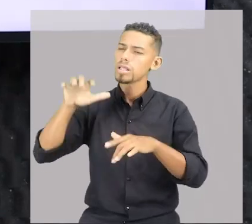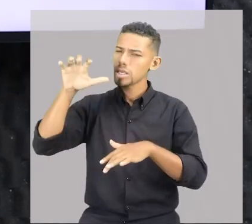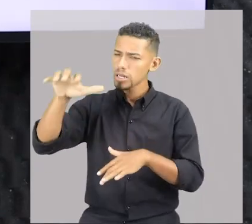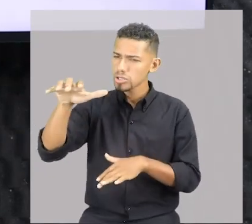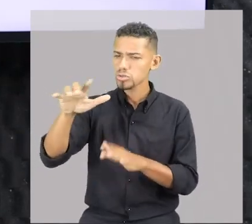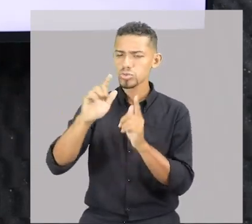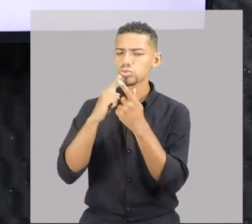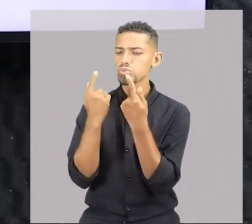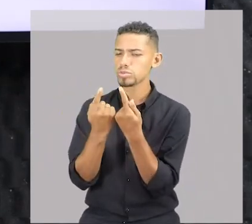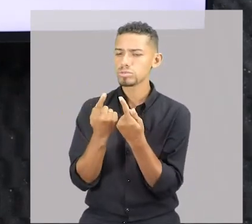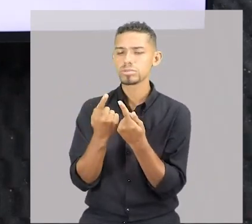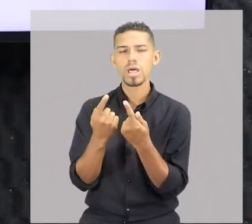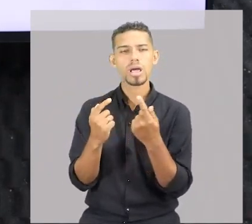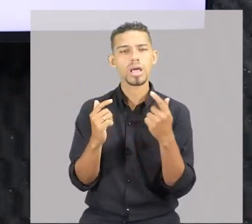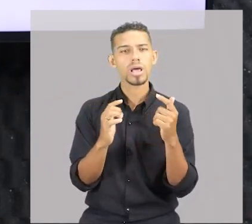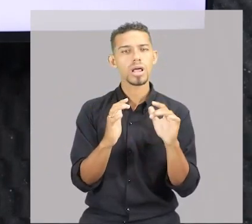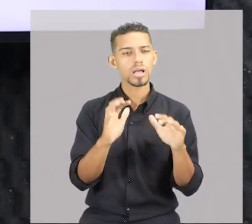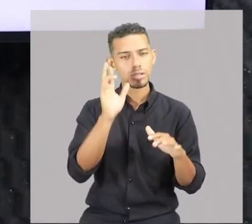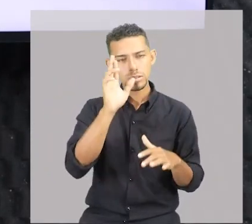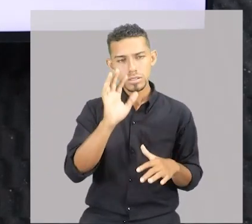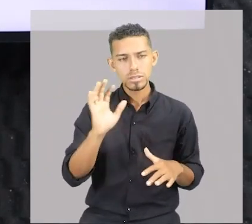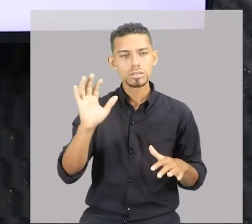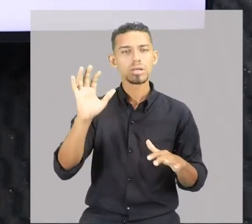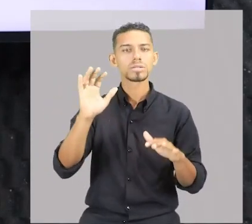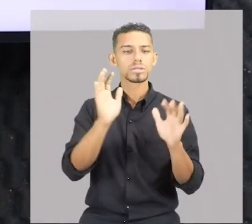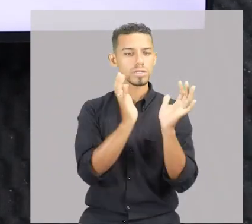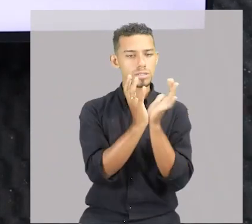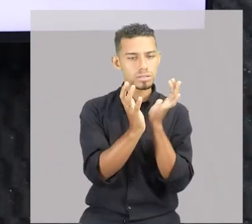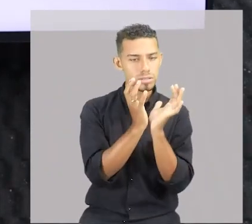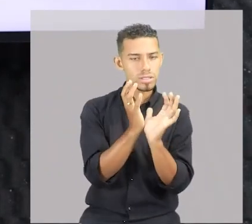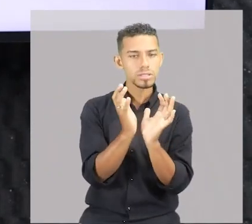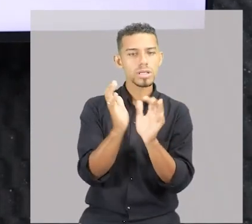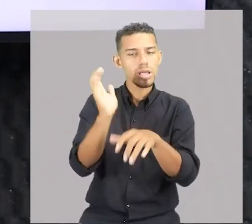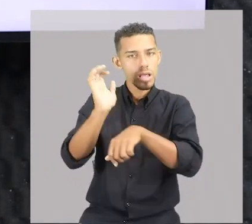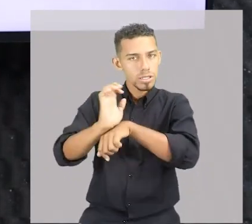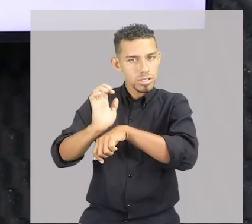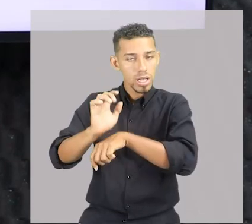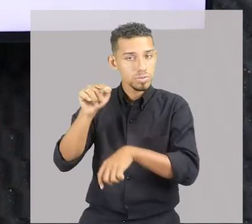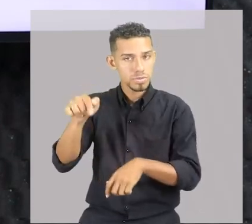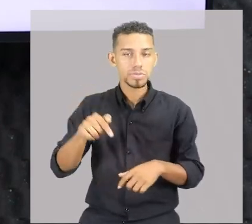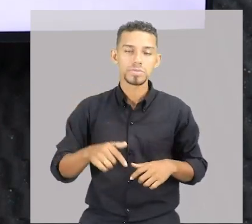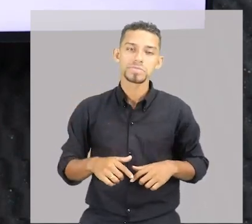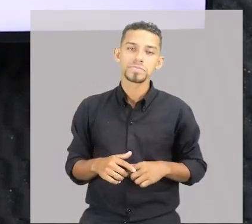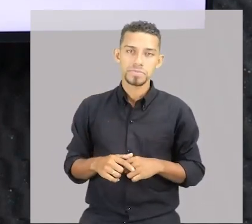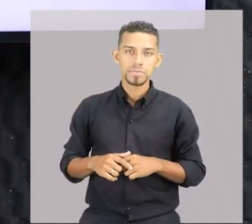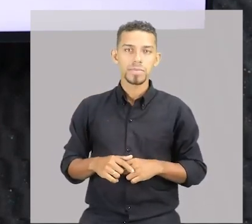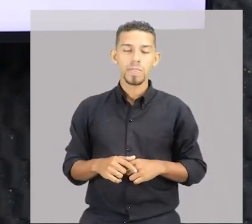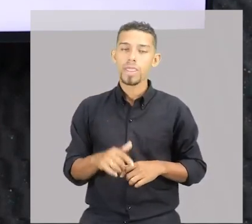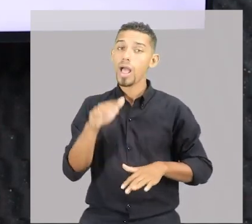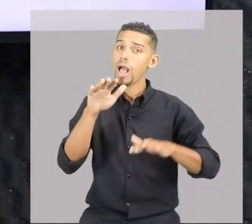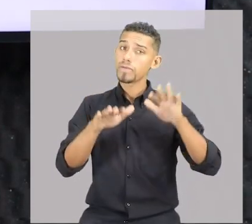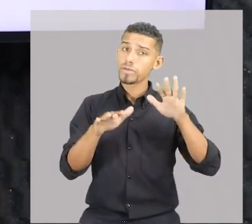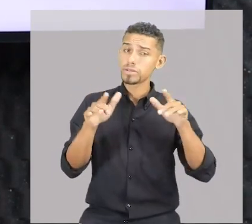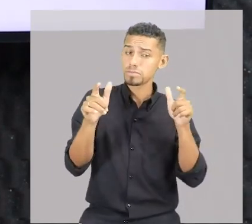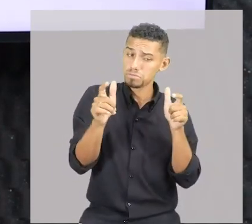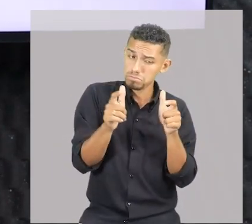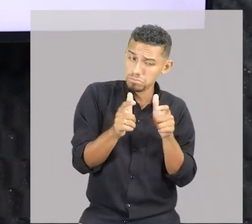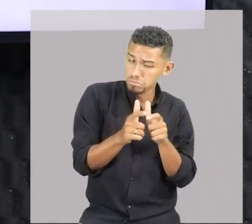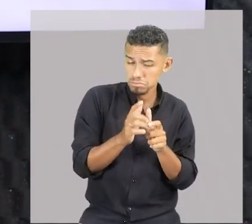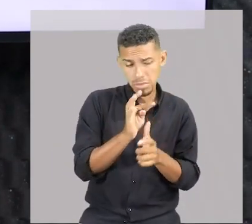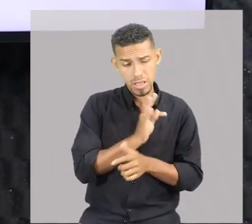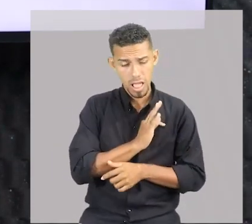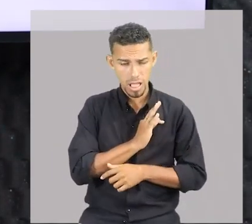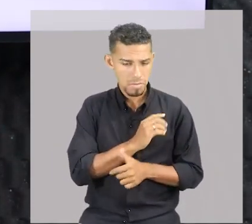região, daquela cidade, né, daquele estado, ok? Muitas vezes tem uma menor elaboração técnica, ela